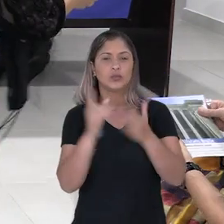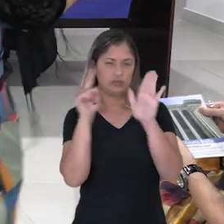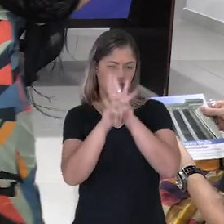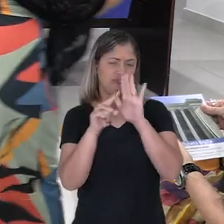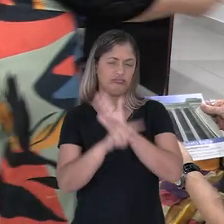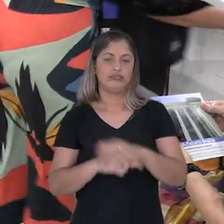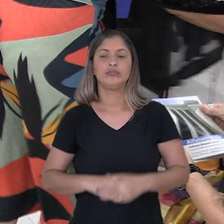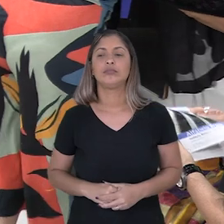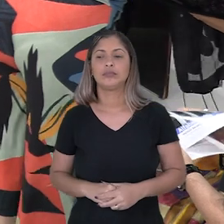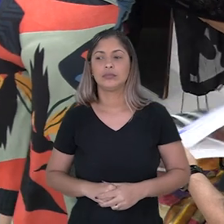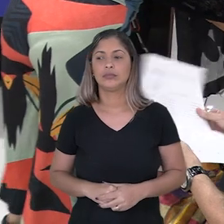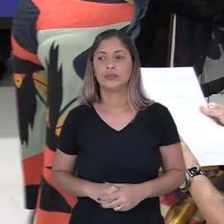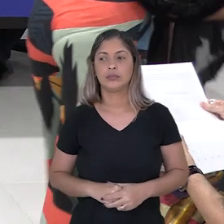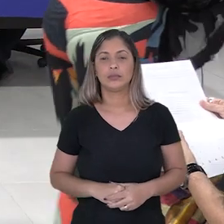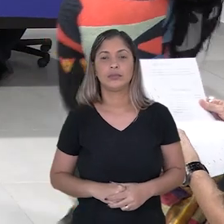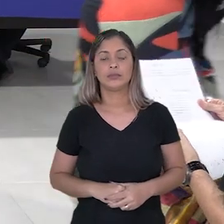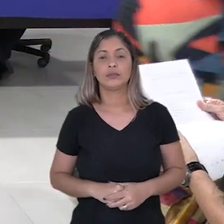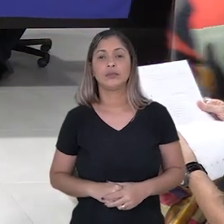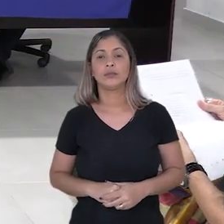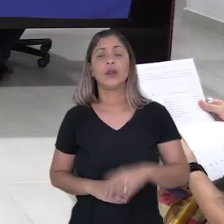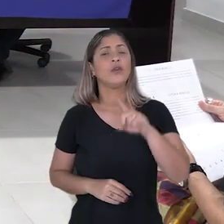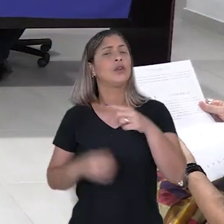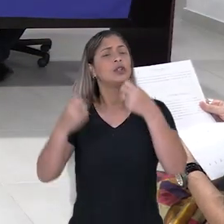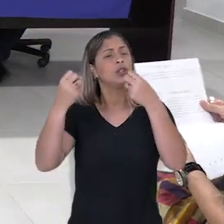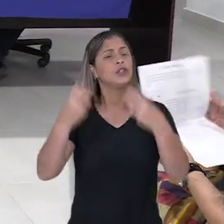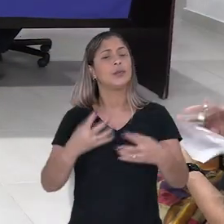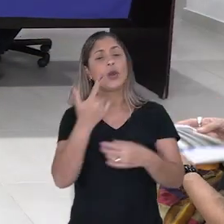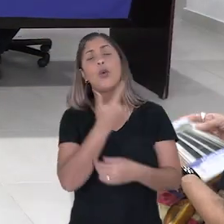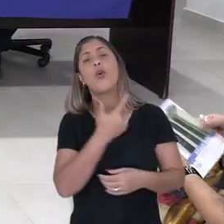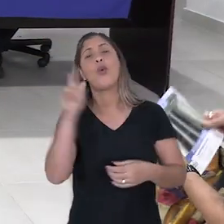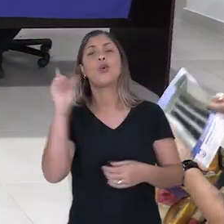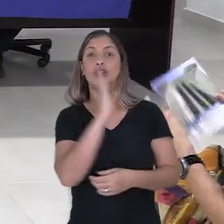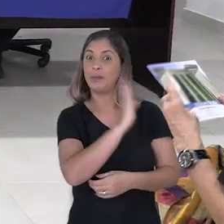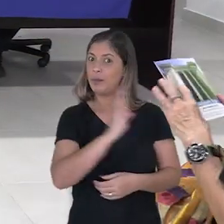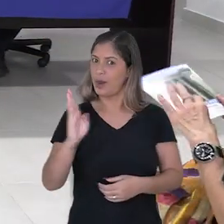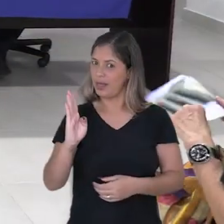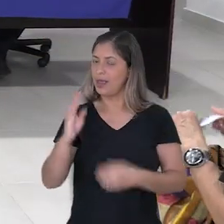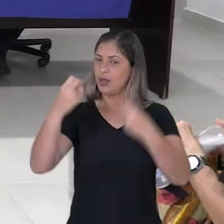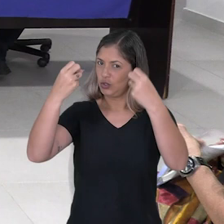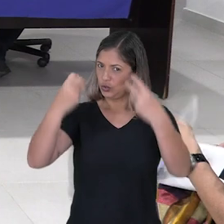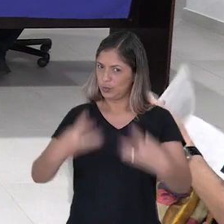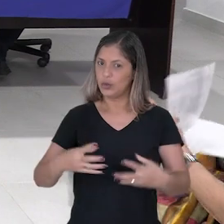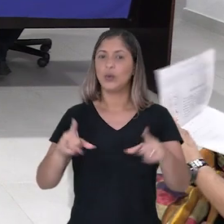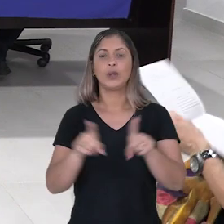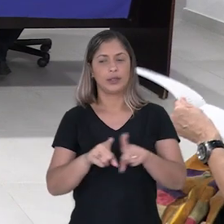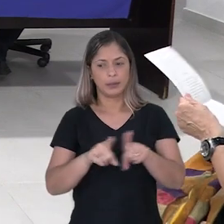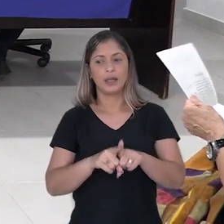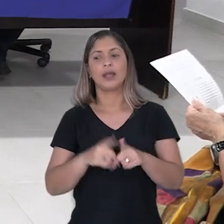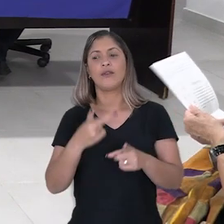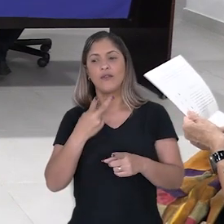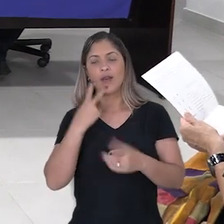questionamentos. Eu acho que você falou de outras bibliotecas requisitaram ou já ou requisitam